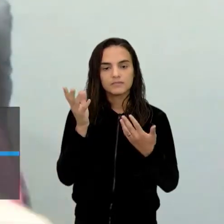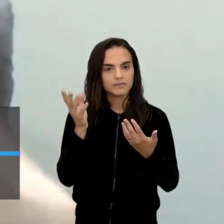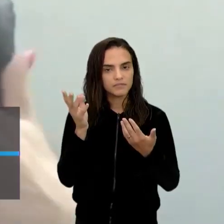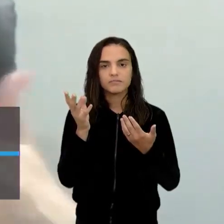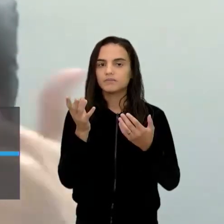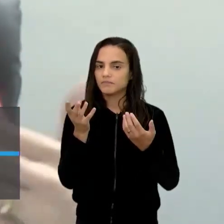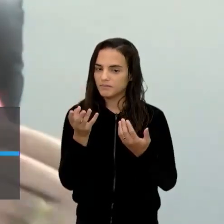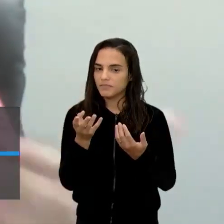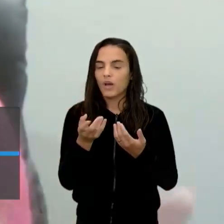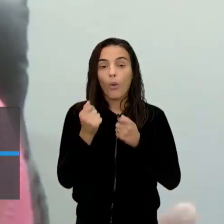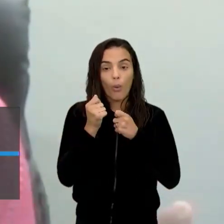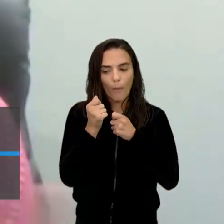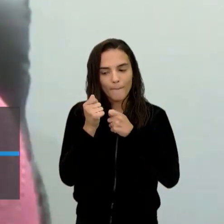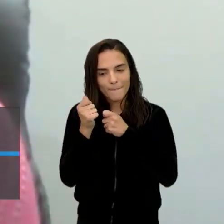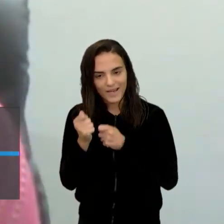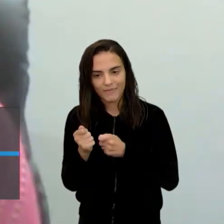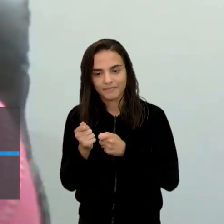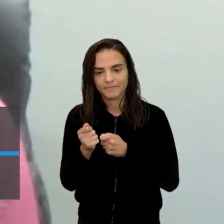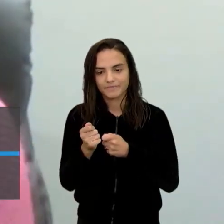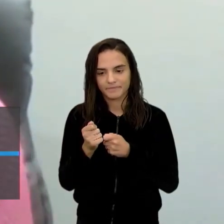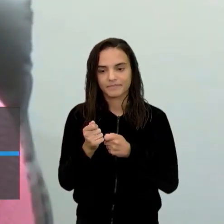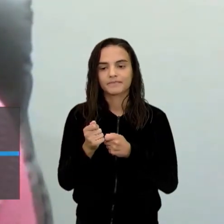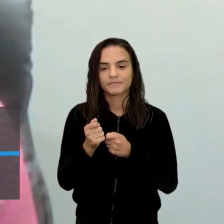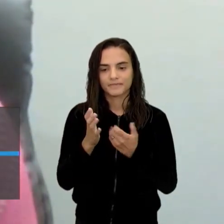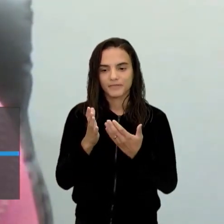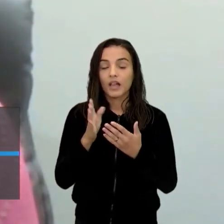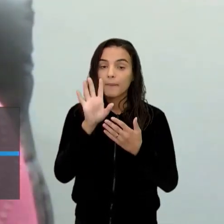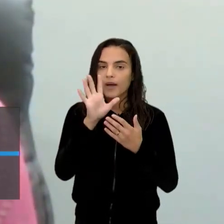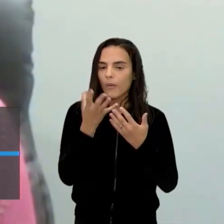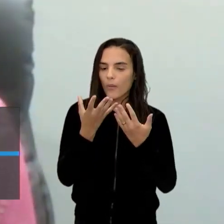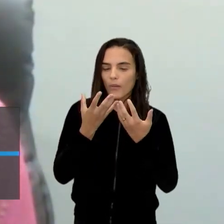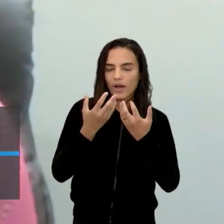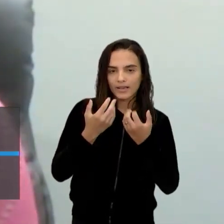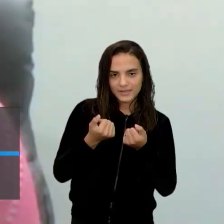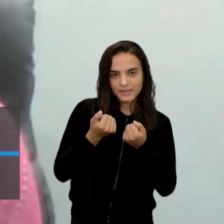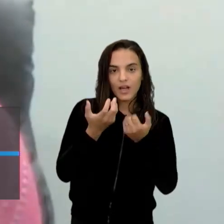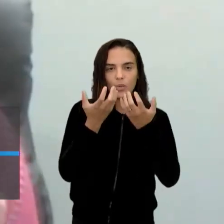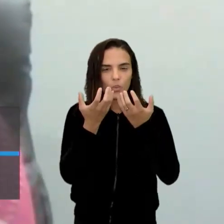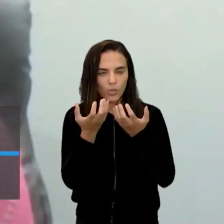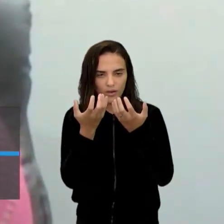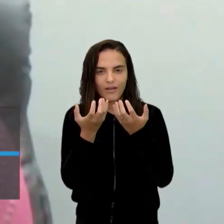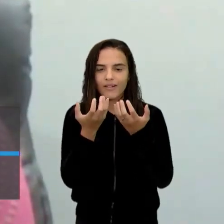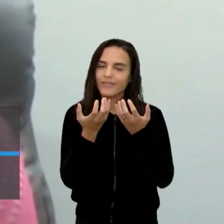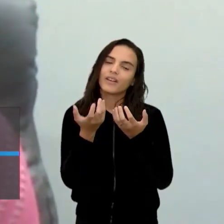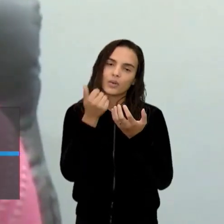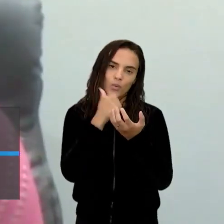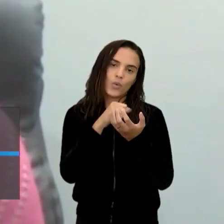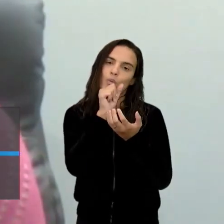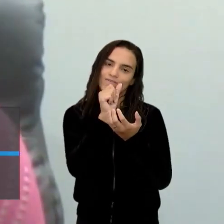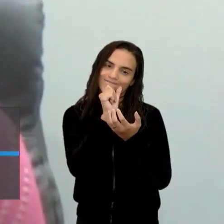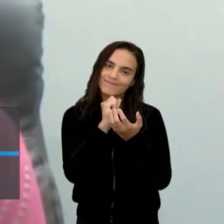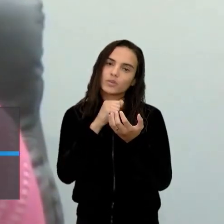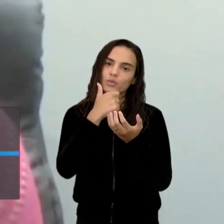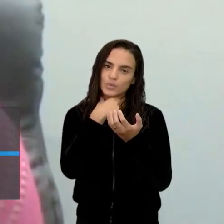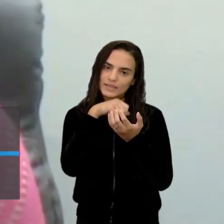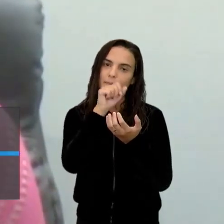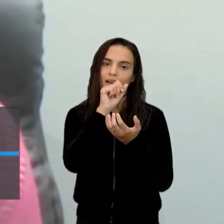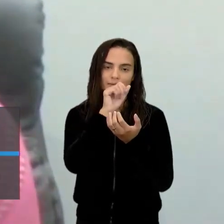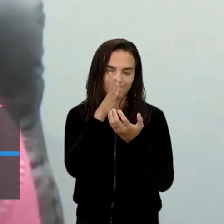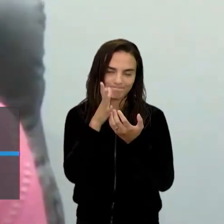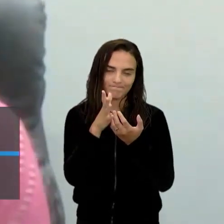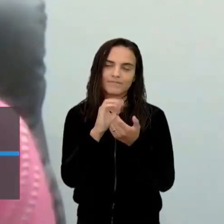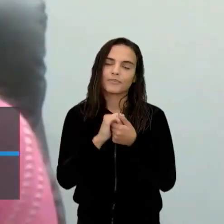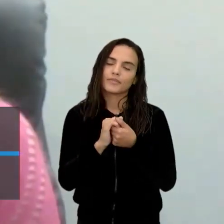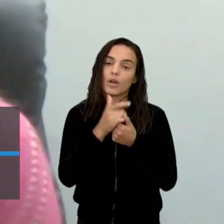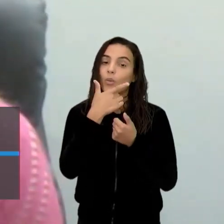de caráter obrigatório, só que o aceitar e o querer vem dos pais. Essa anuência, quem